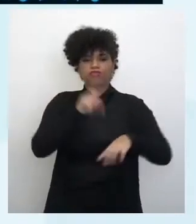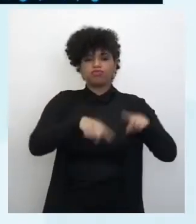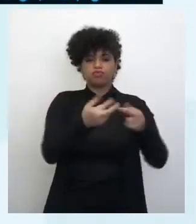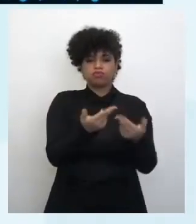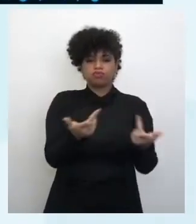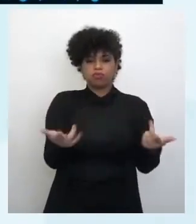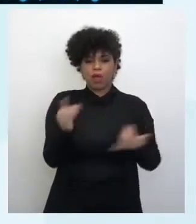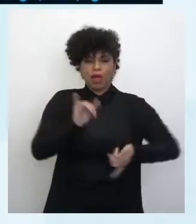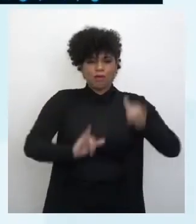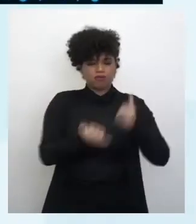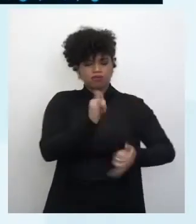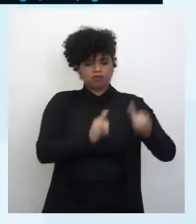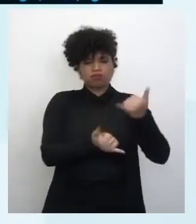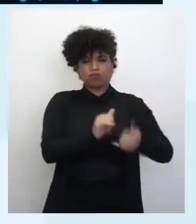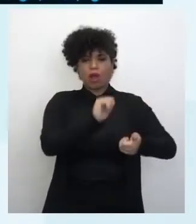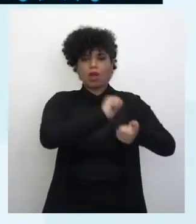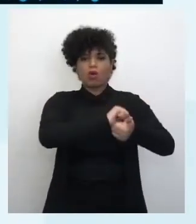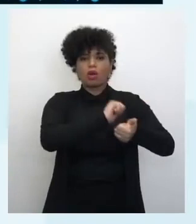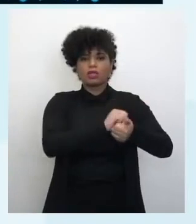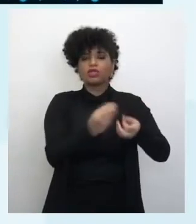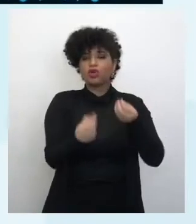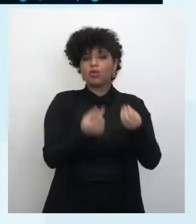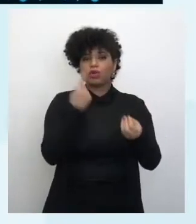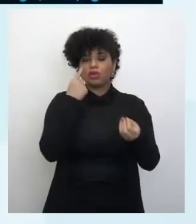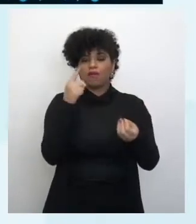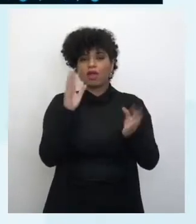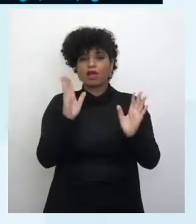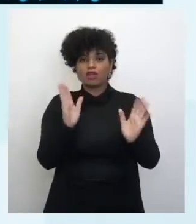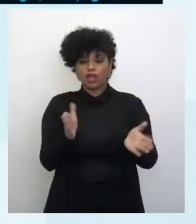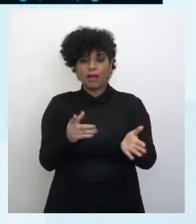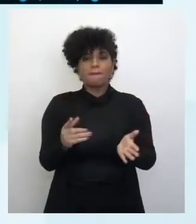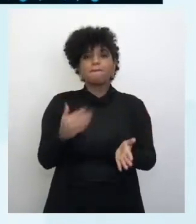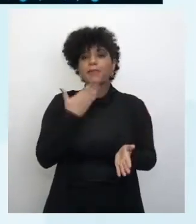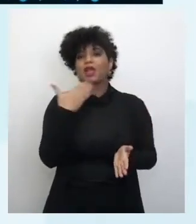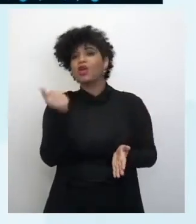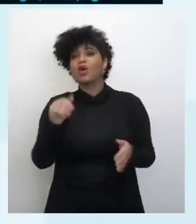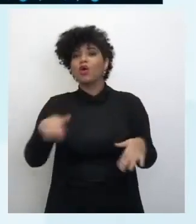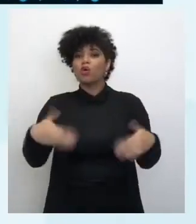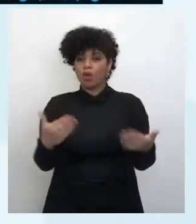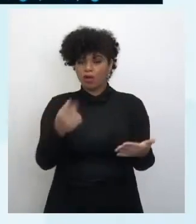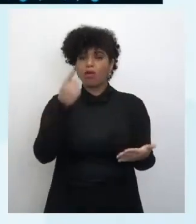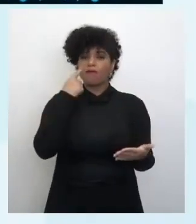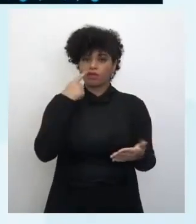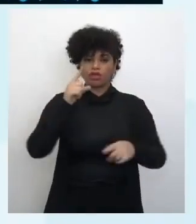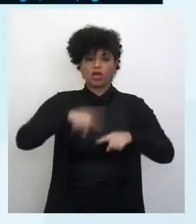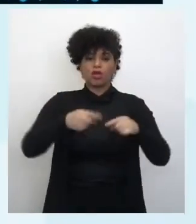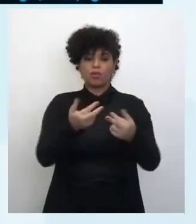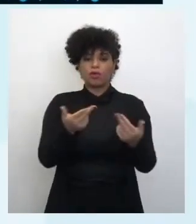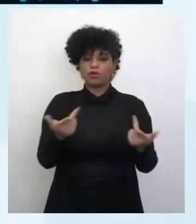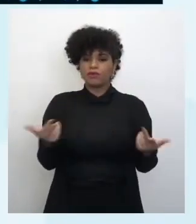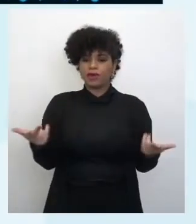gente comparou qual era o sistema energético mais eficiente, a gente viu os produtos,